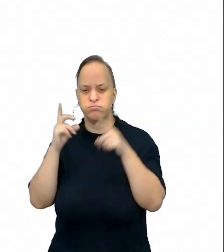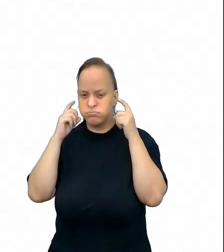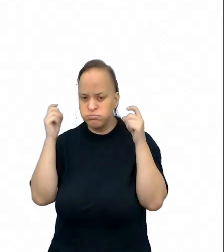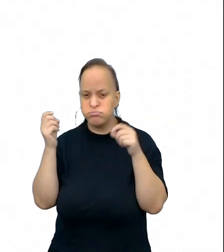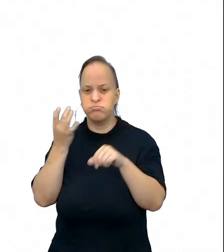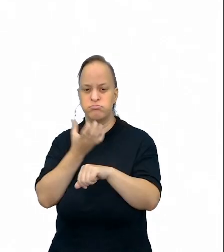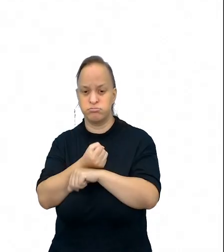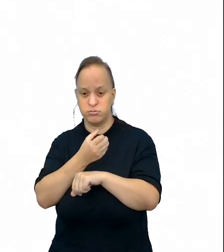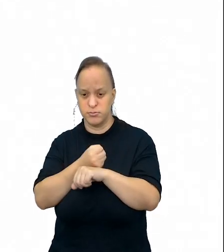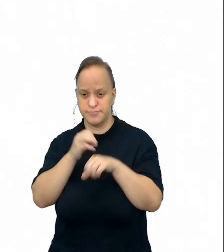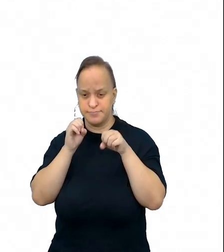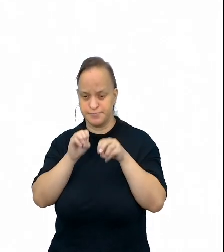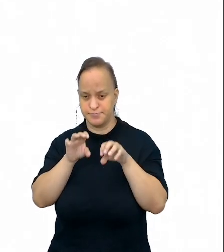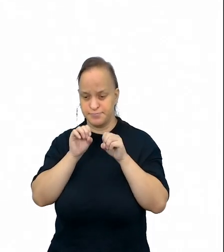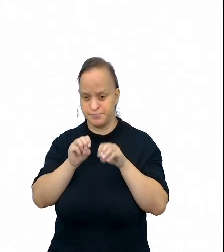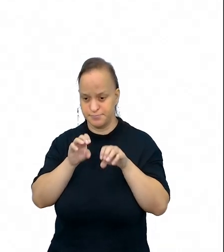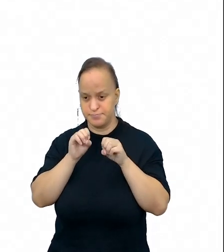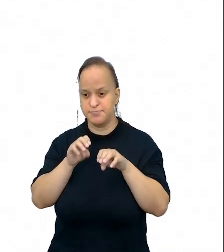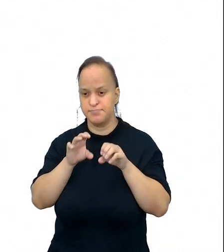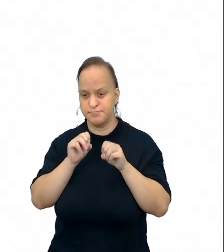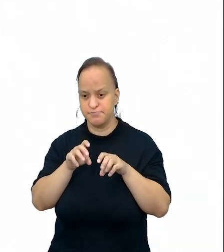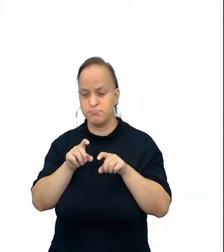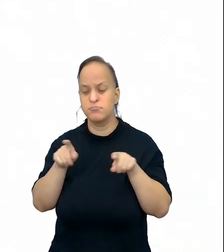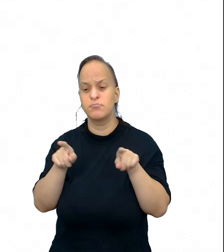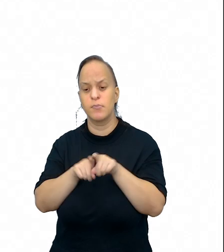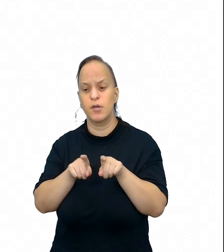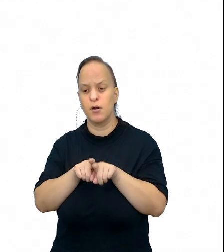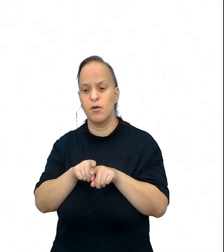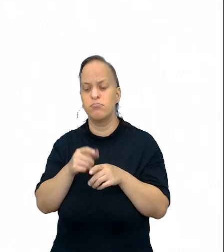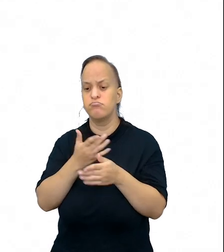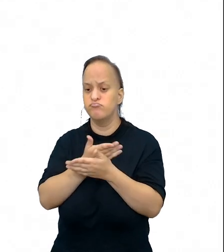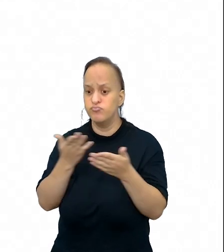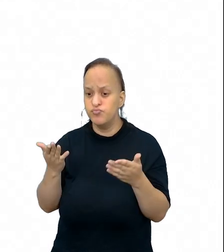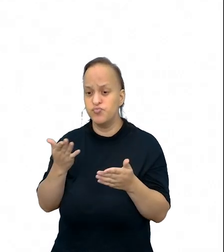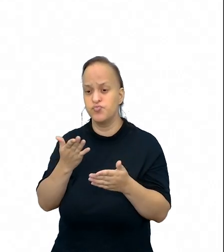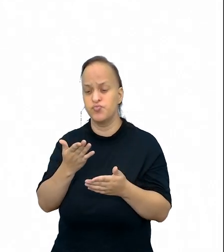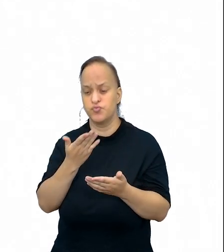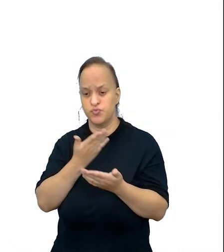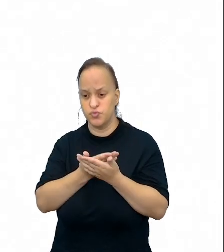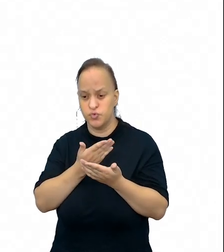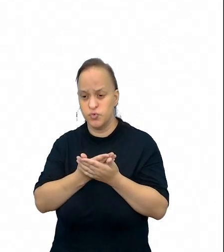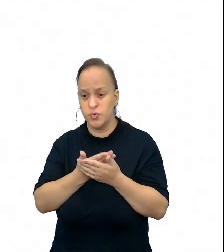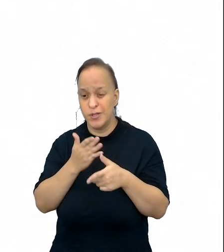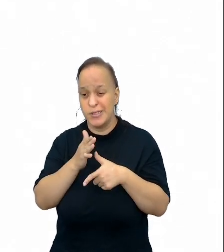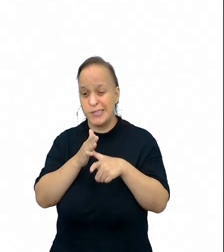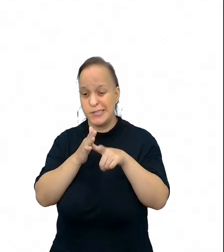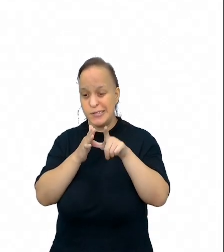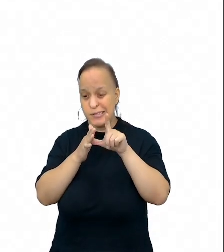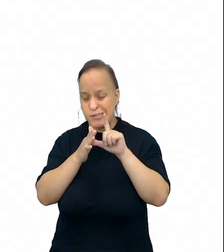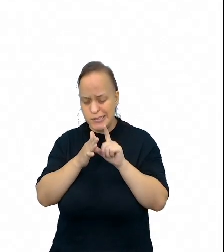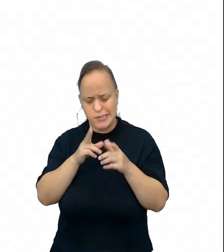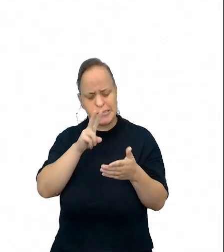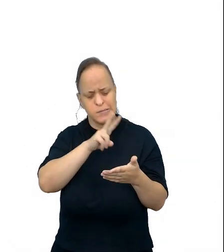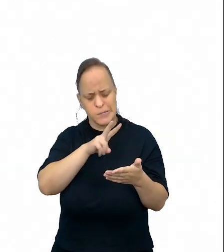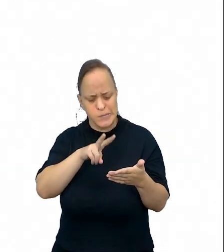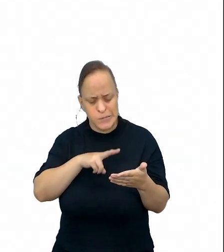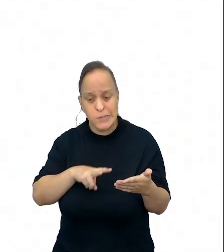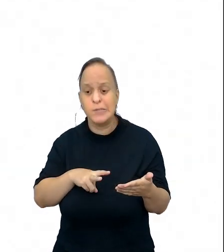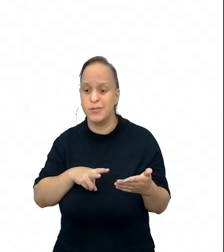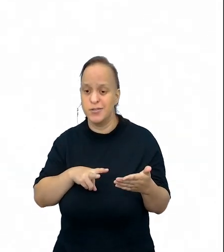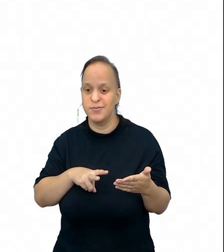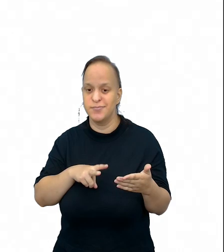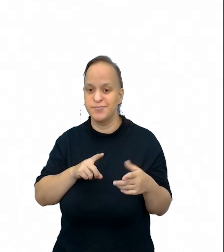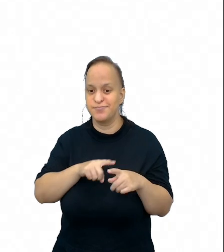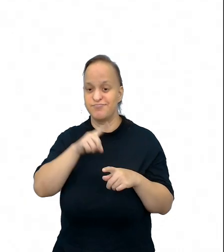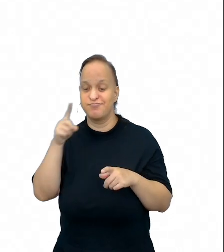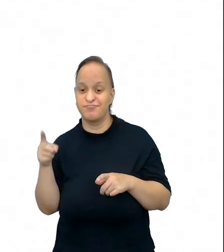que ele olhem também todo o conjunto de aula para então chegar sabendo mais ou menos o que vai ver, né? O professor orienta sobre o